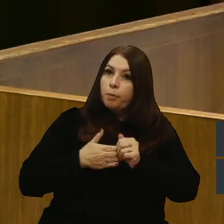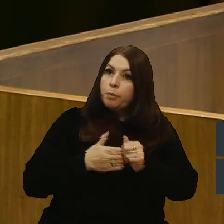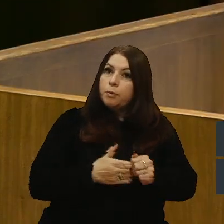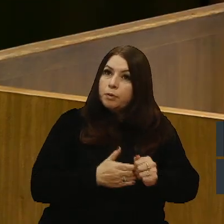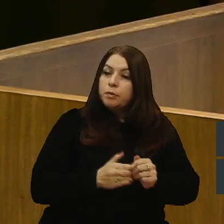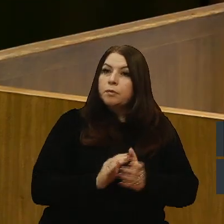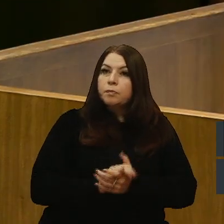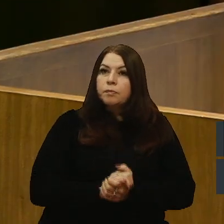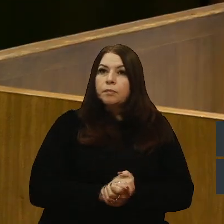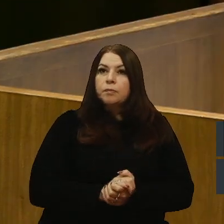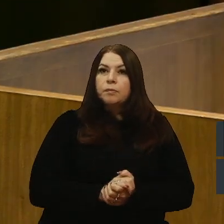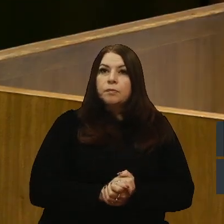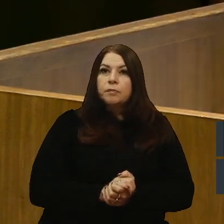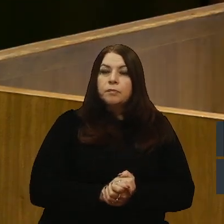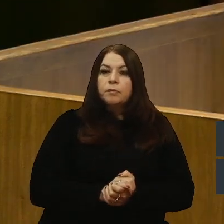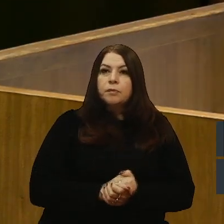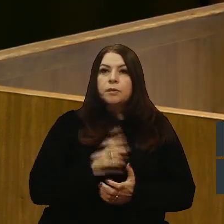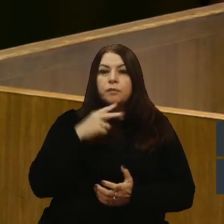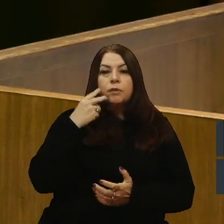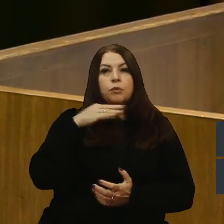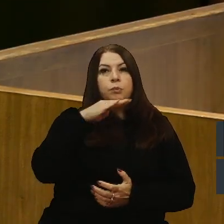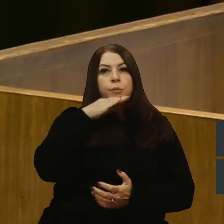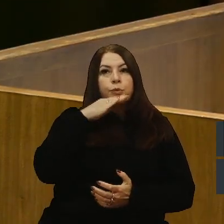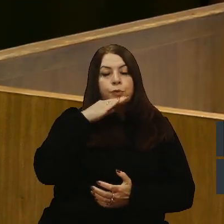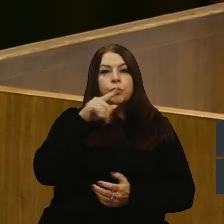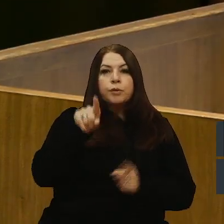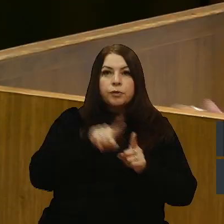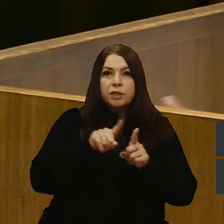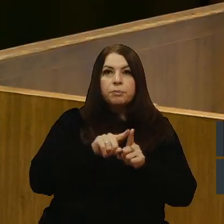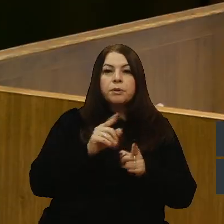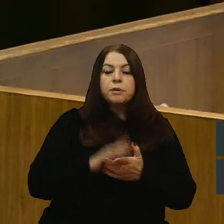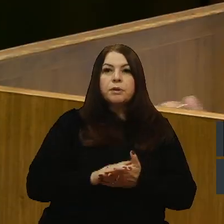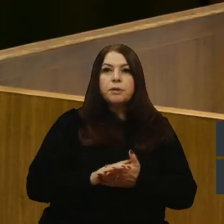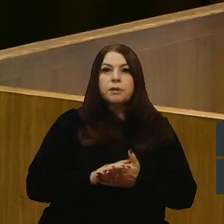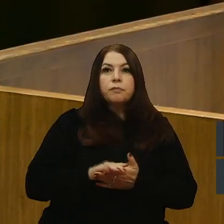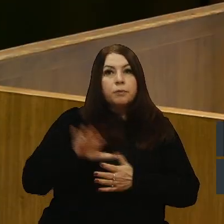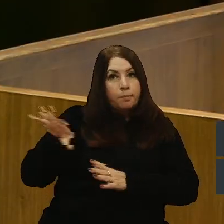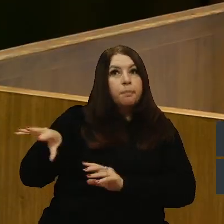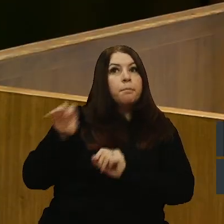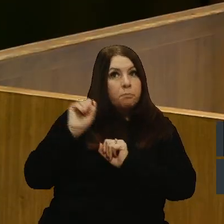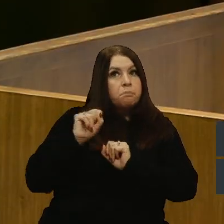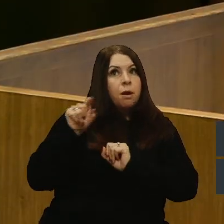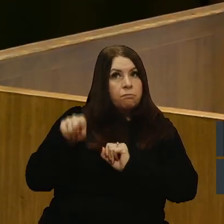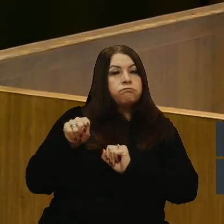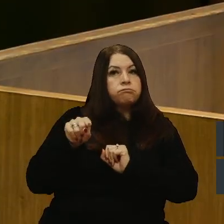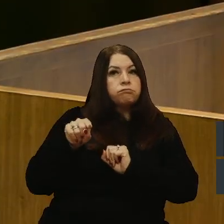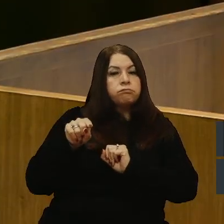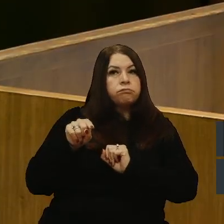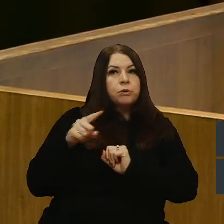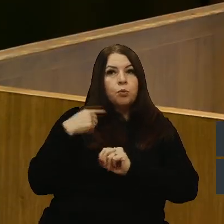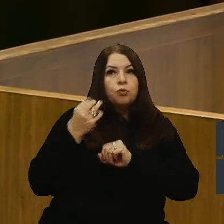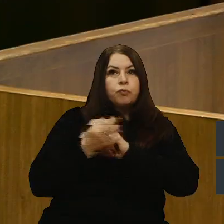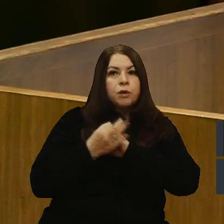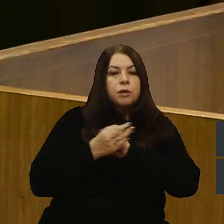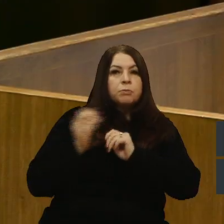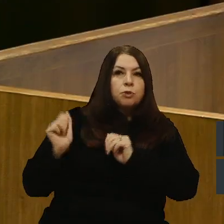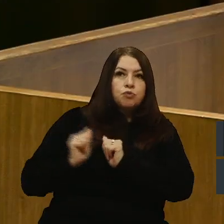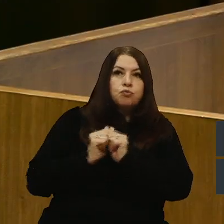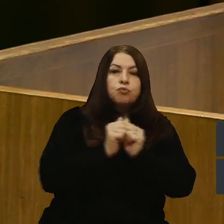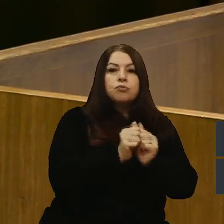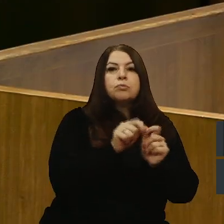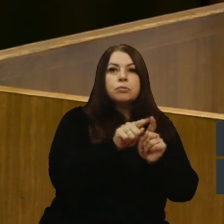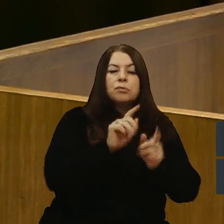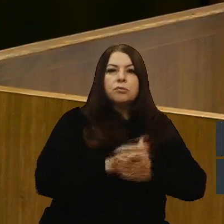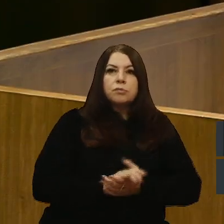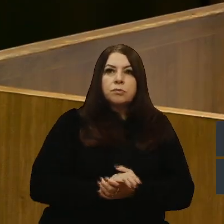acompanhando, né? O vereador Bortola, inclusive, foi me buscar no advogado para me levar até